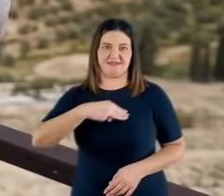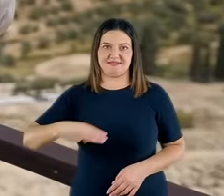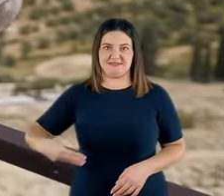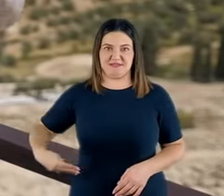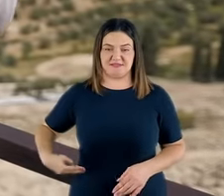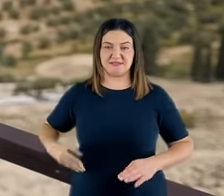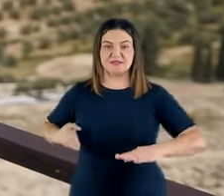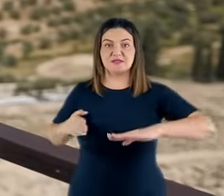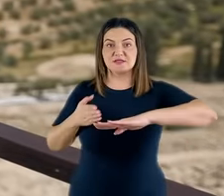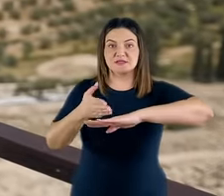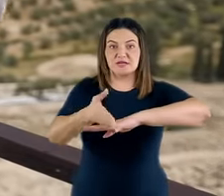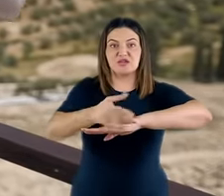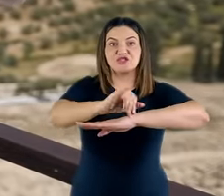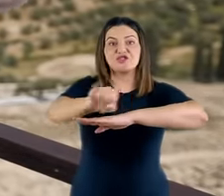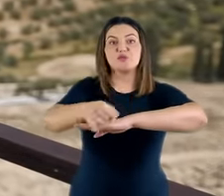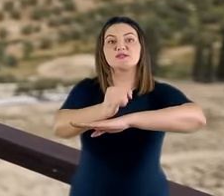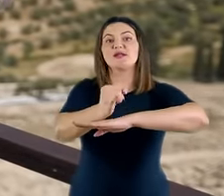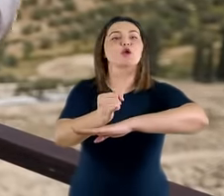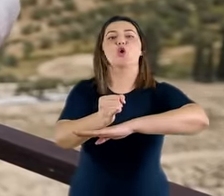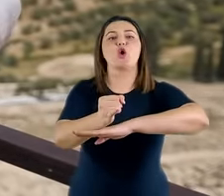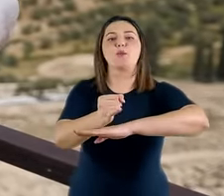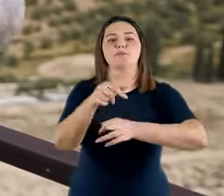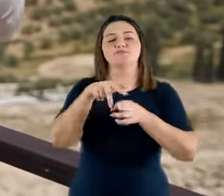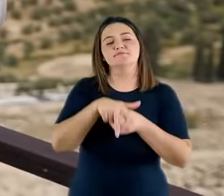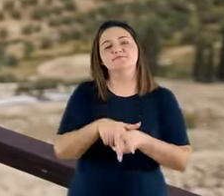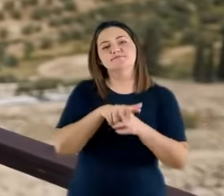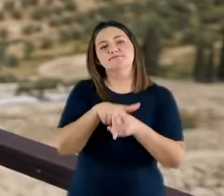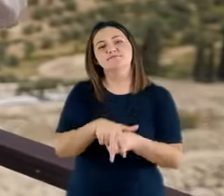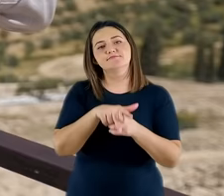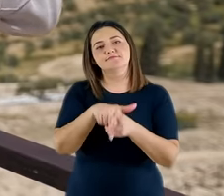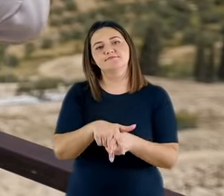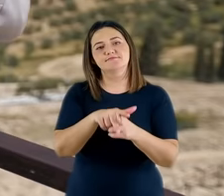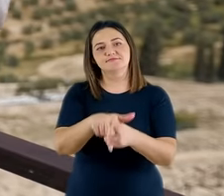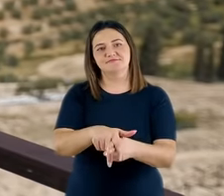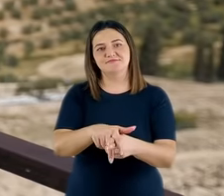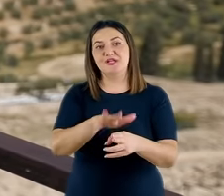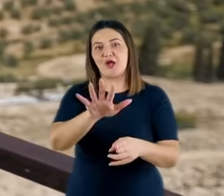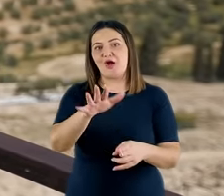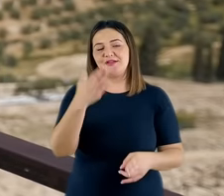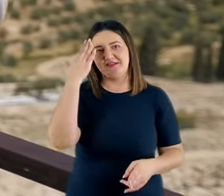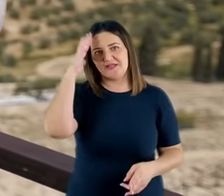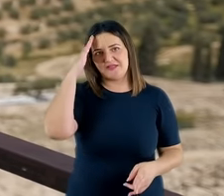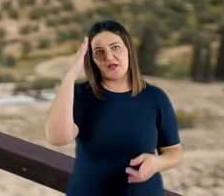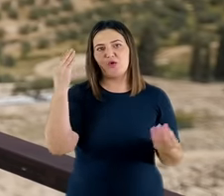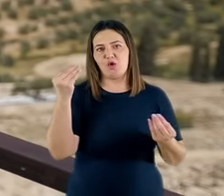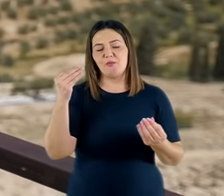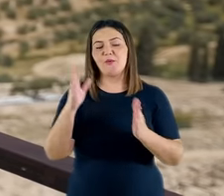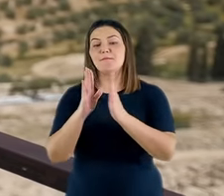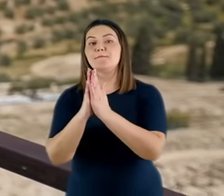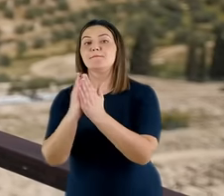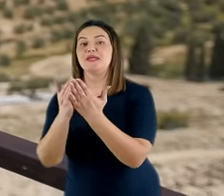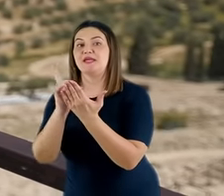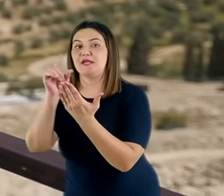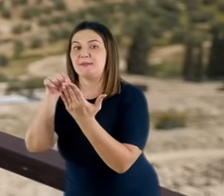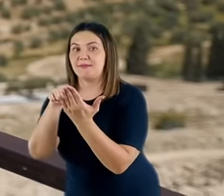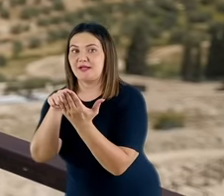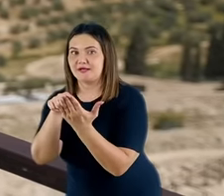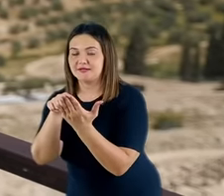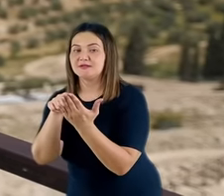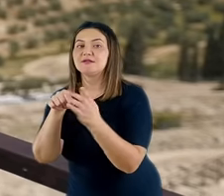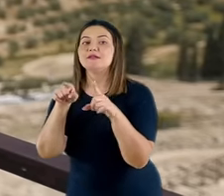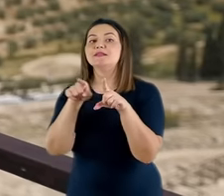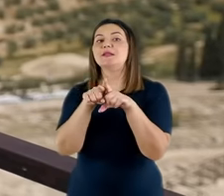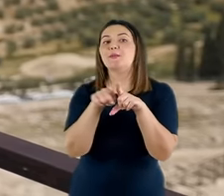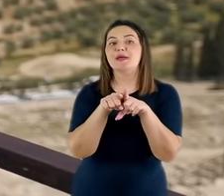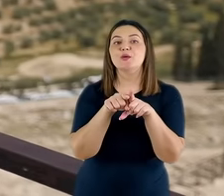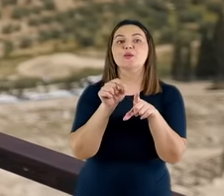Messias viria a Jerusalém montado no jumentinho. Agora vamos colocar as peças do quebra-cabeças. De acordo com a